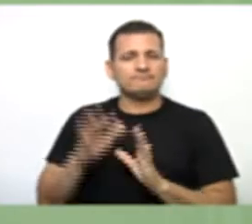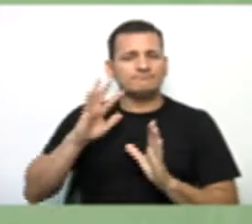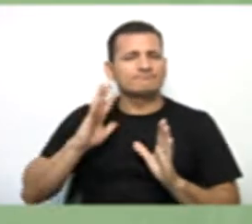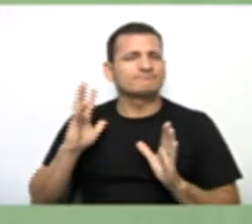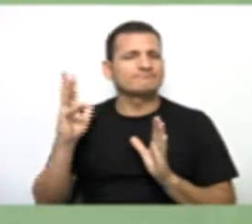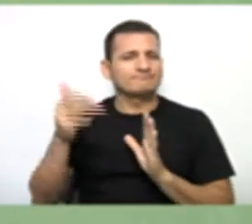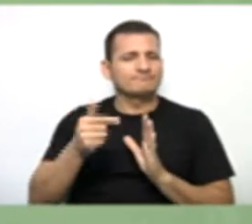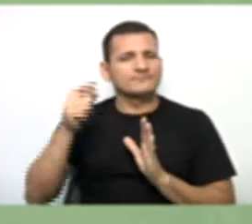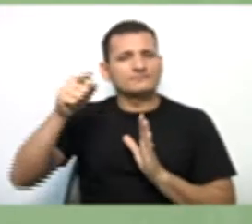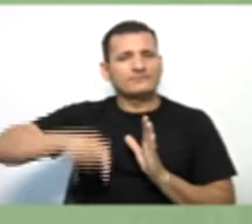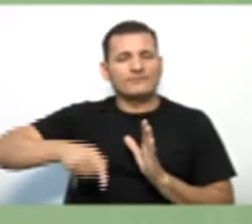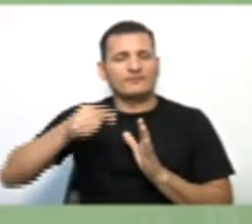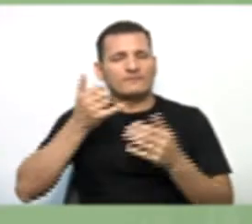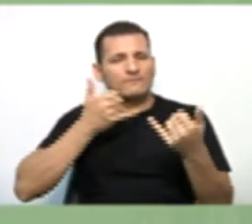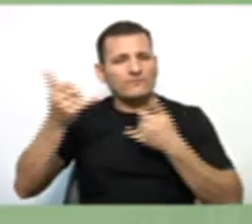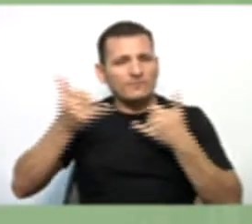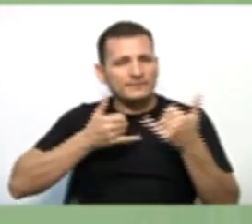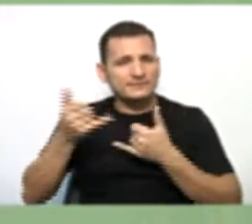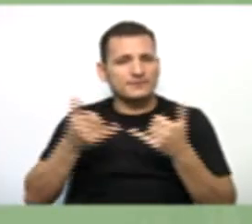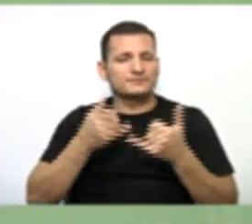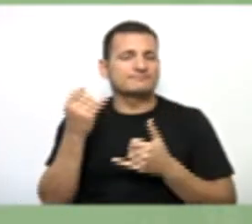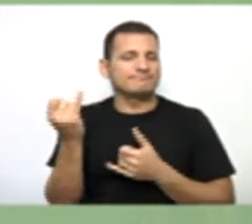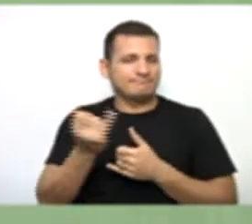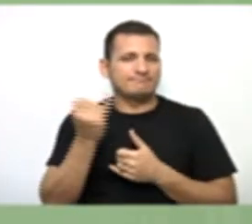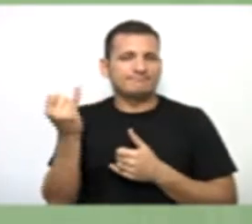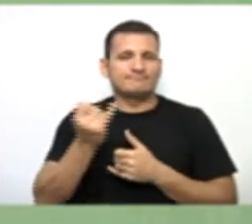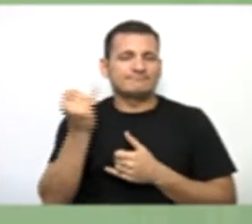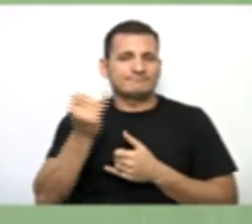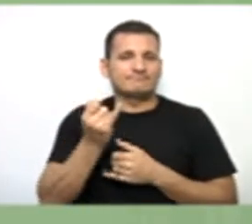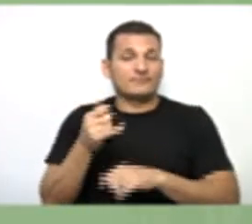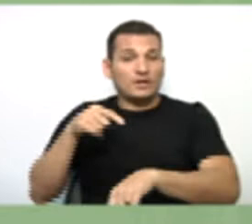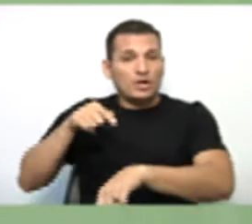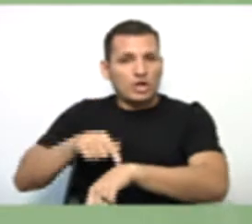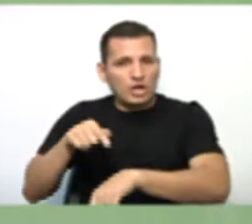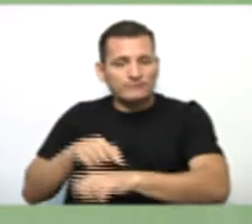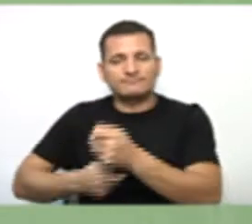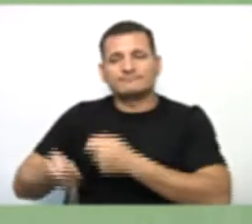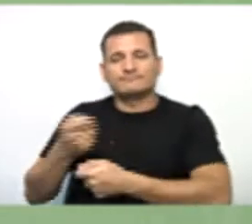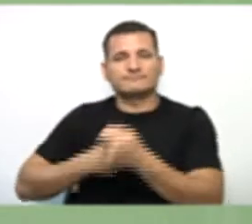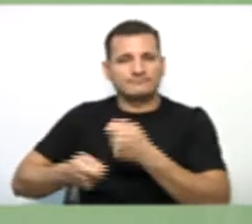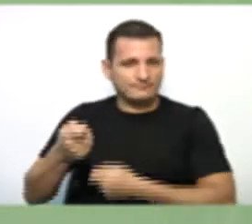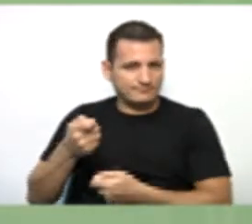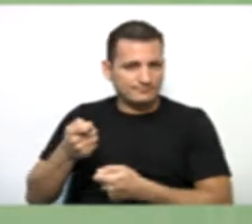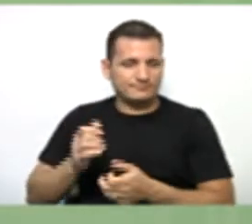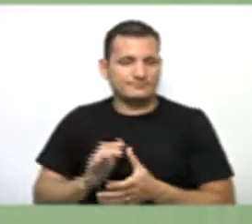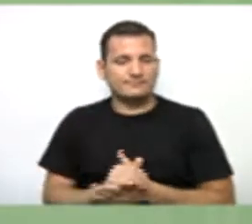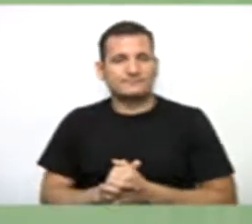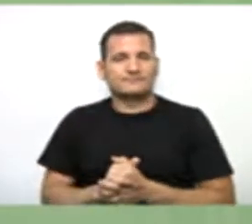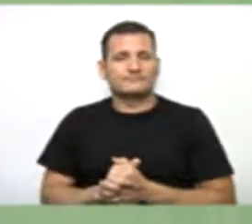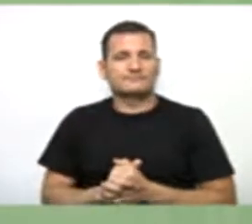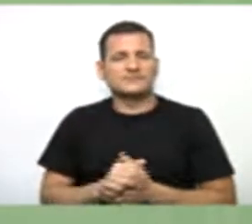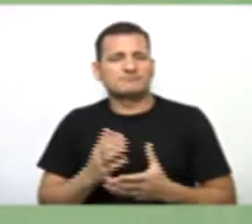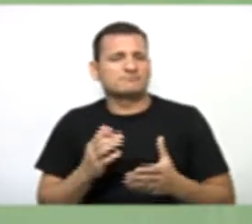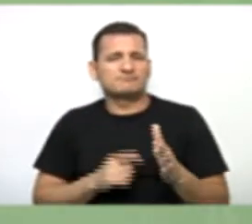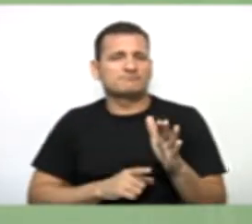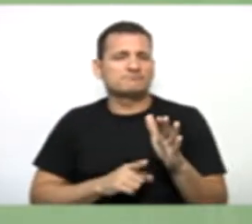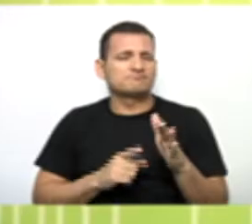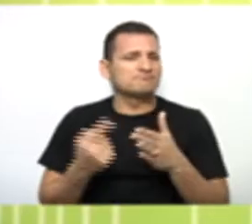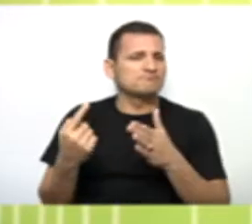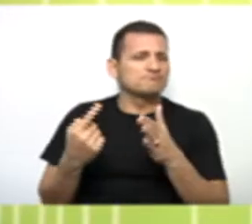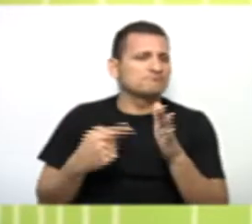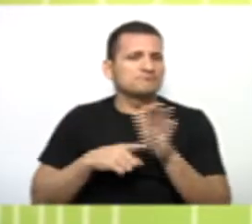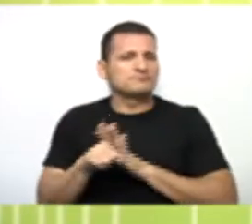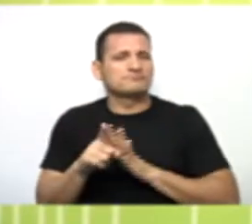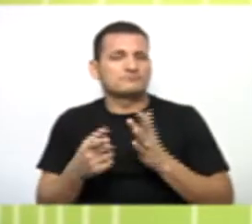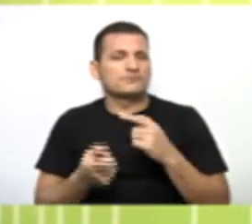isso são informações pertinentes na hora da negociação. Alguém pergunta assim, mas por quê? Por